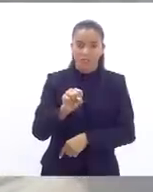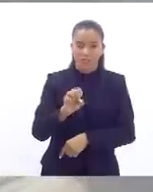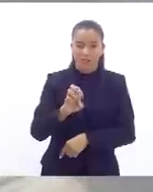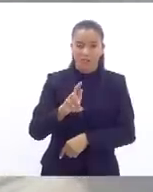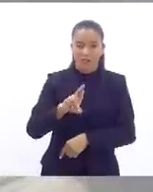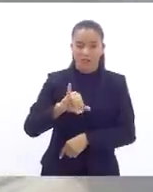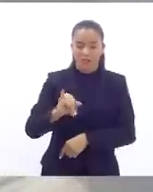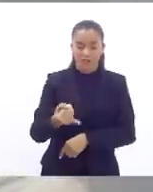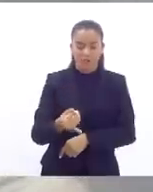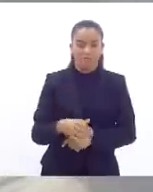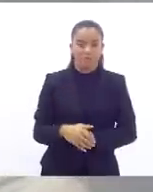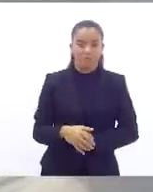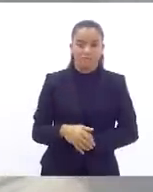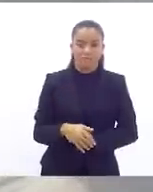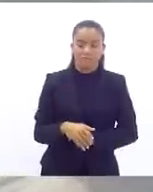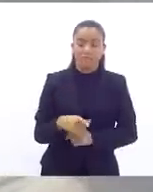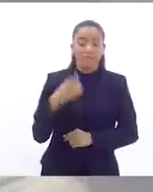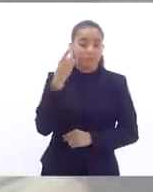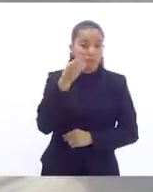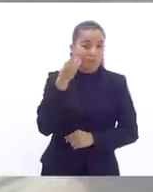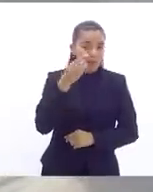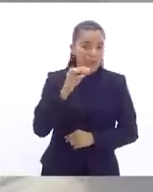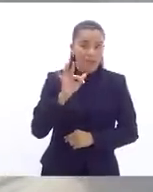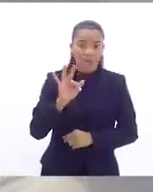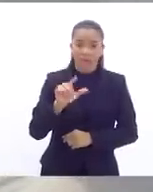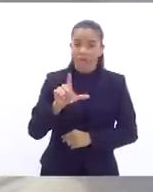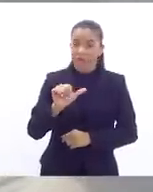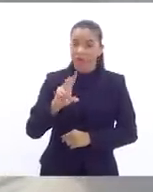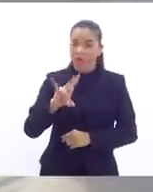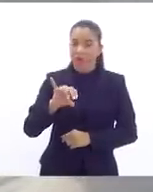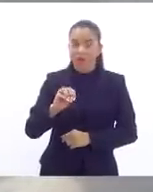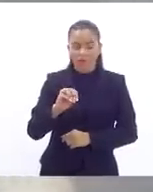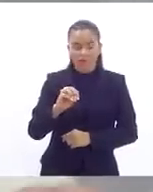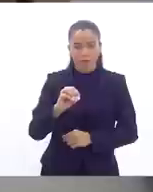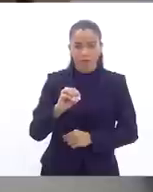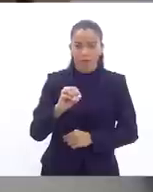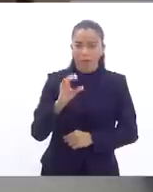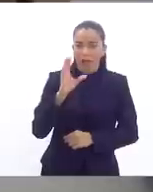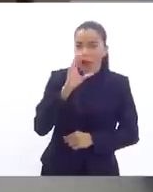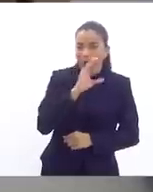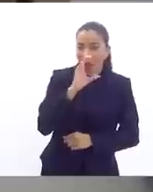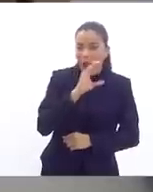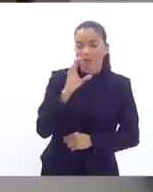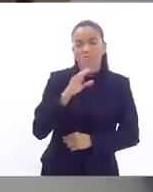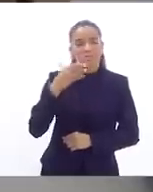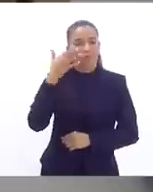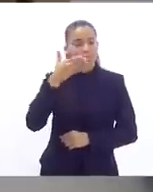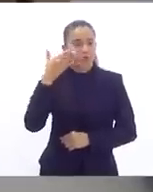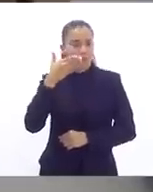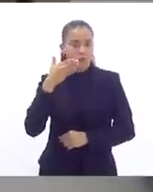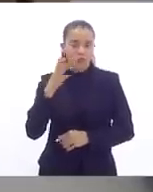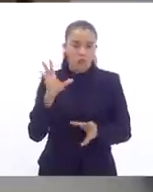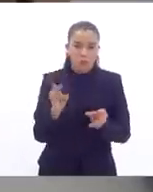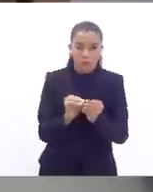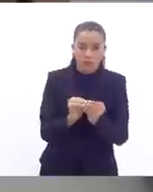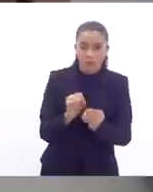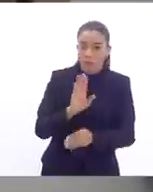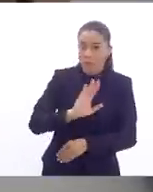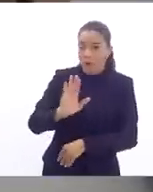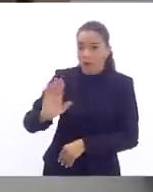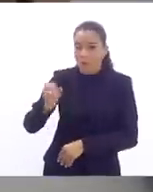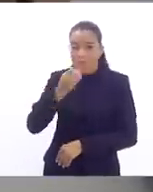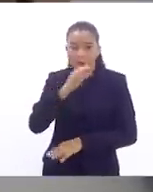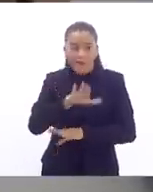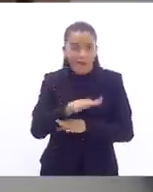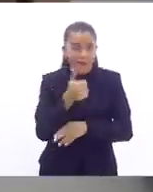brevíssima brevíssima consideração para a gente poder começar a questionar o rio Previdência Olá boa tarde